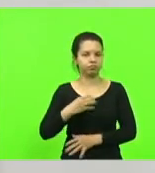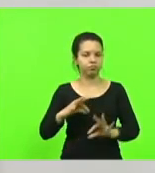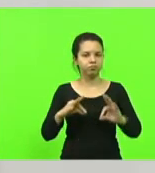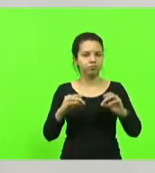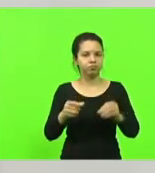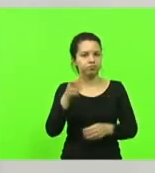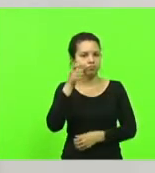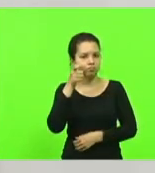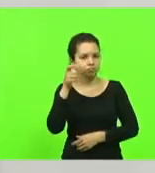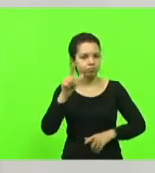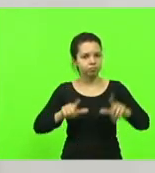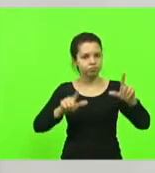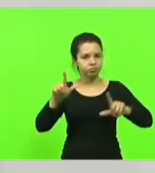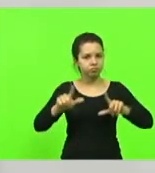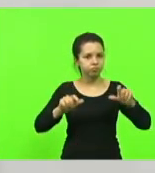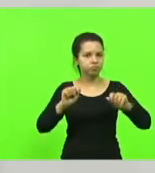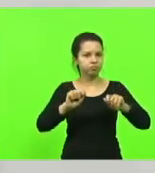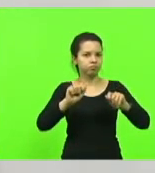acompanham através da TV AL.